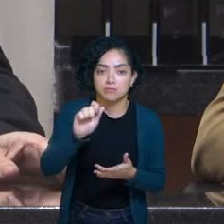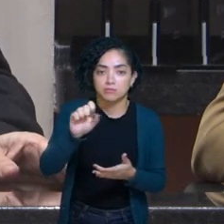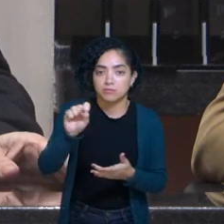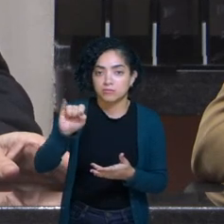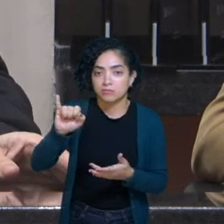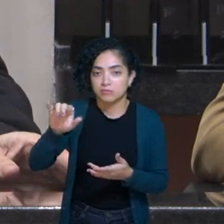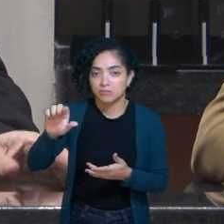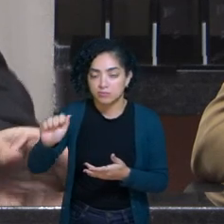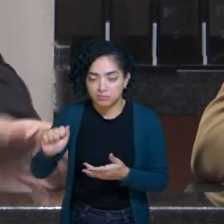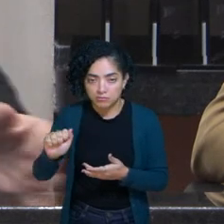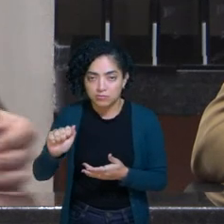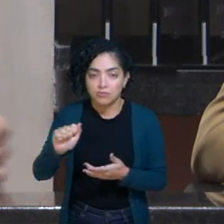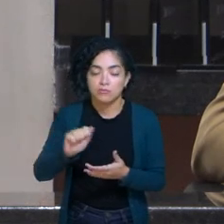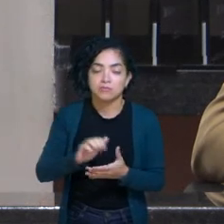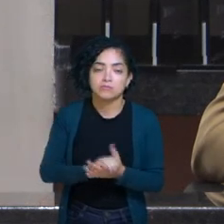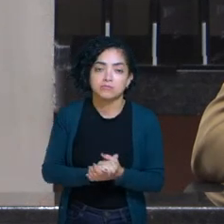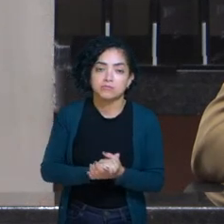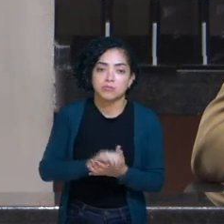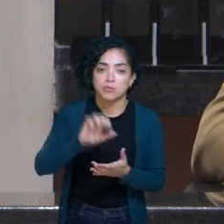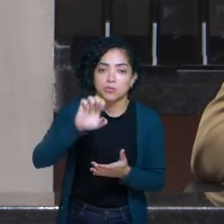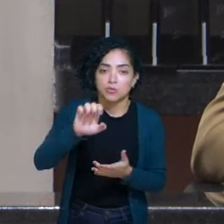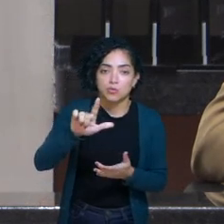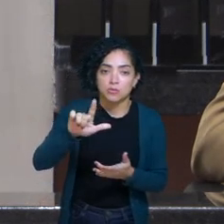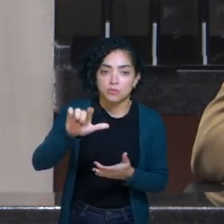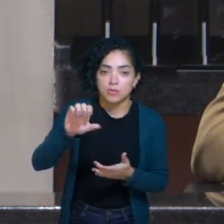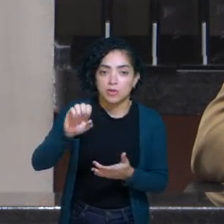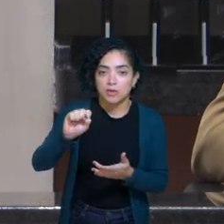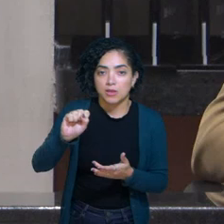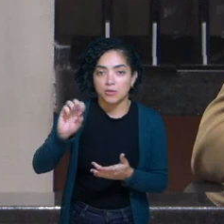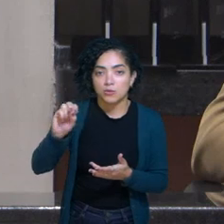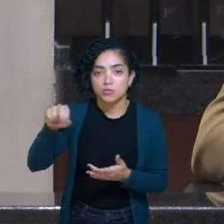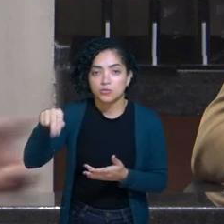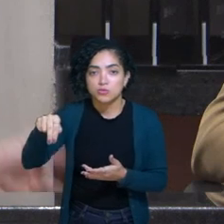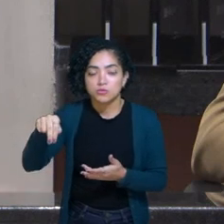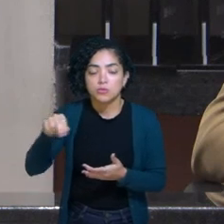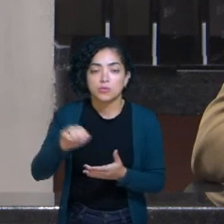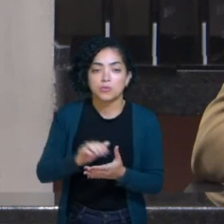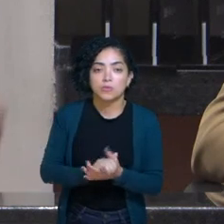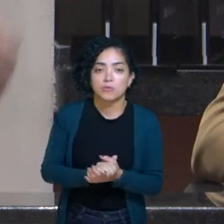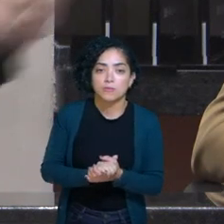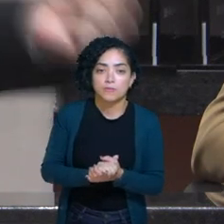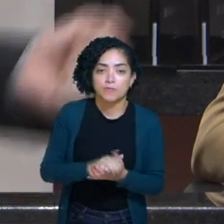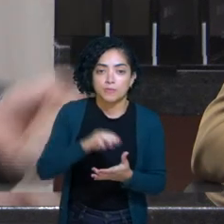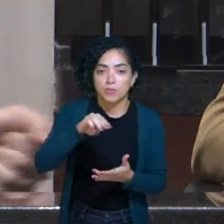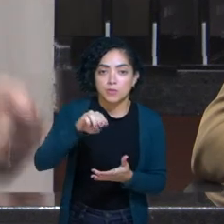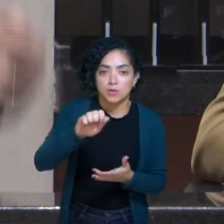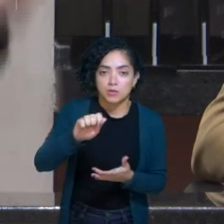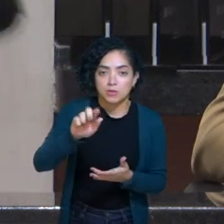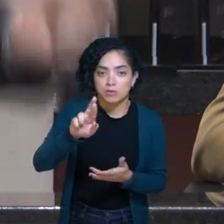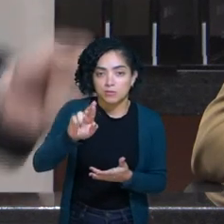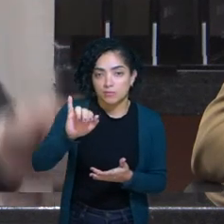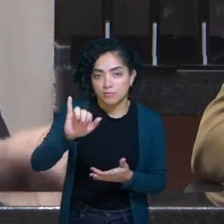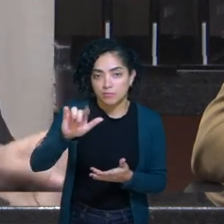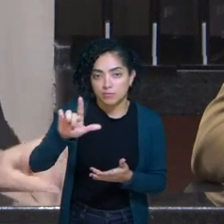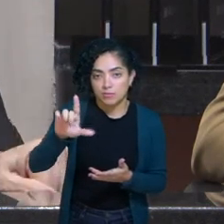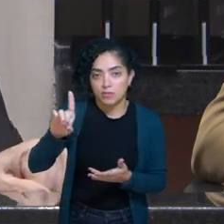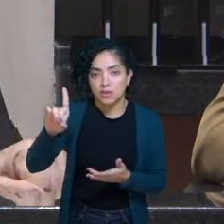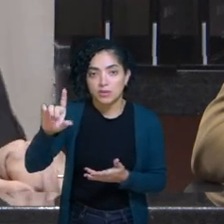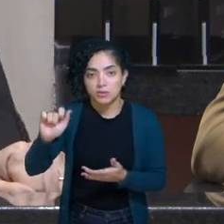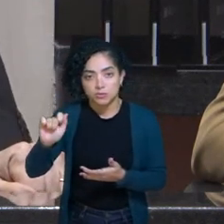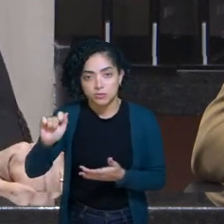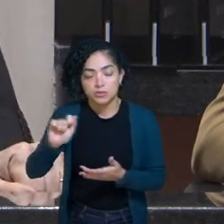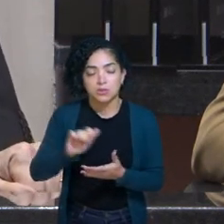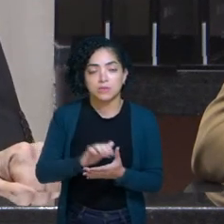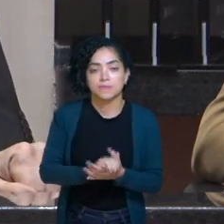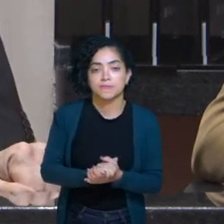que D uma contribuição muito grande o Élcio que esteve na coordenação desse grupo a Marilda o Pazeto o adecir esse